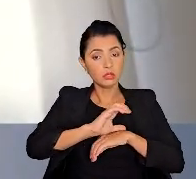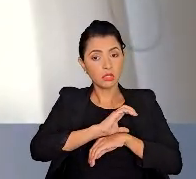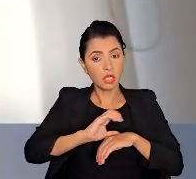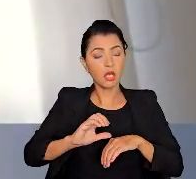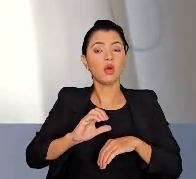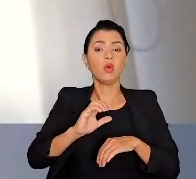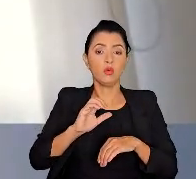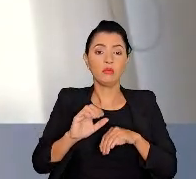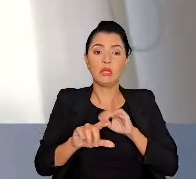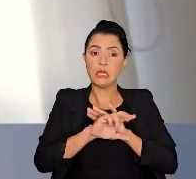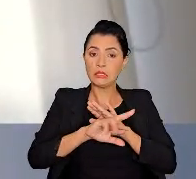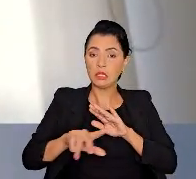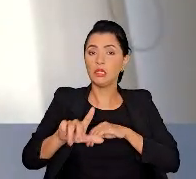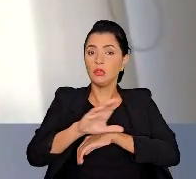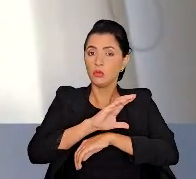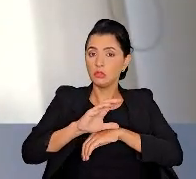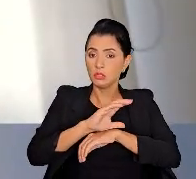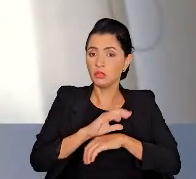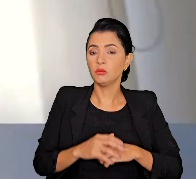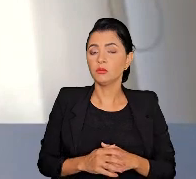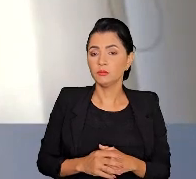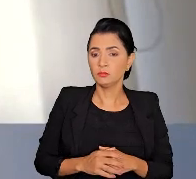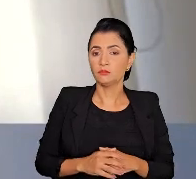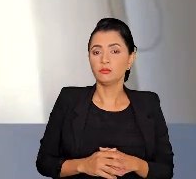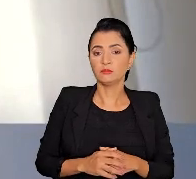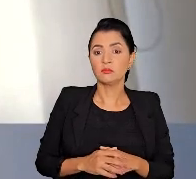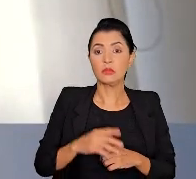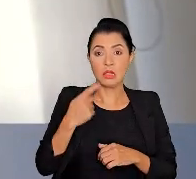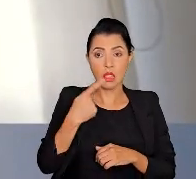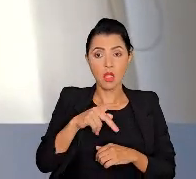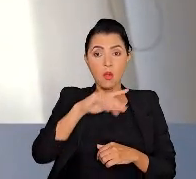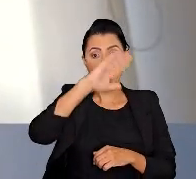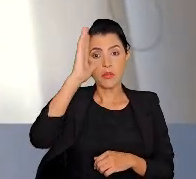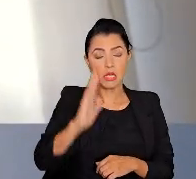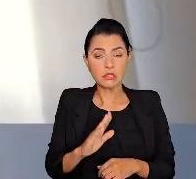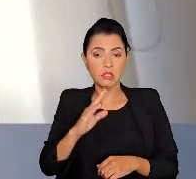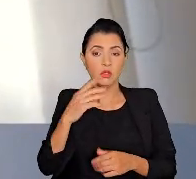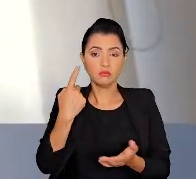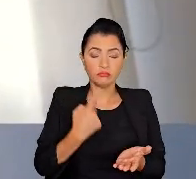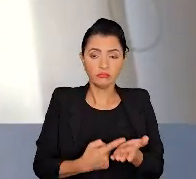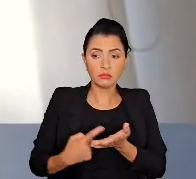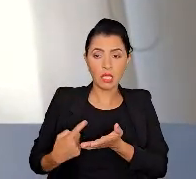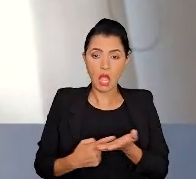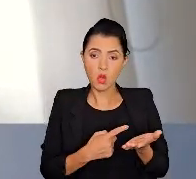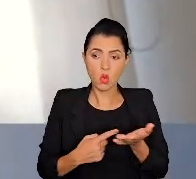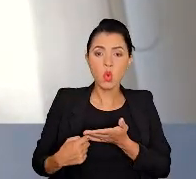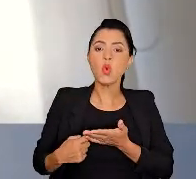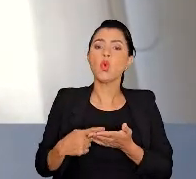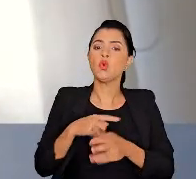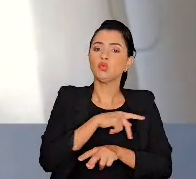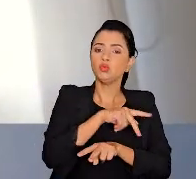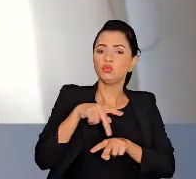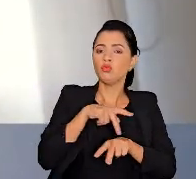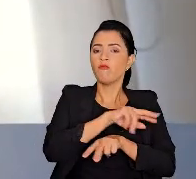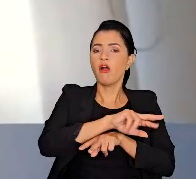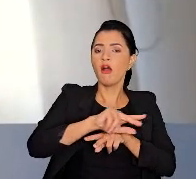do país. A adesão do Brasil a tratados e acordos multilaterais que